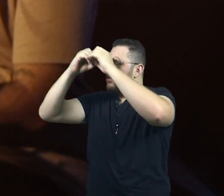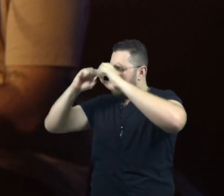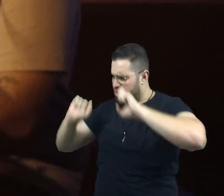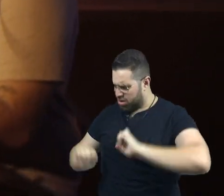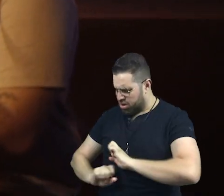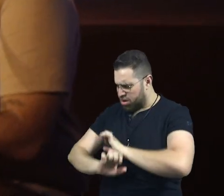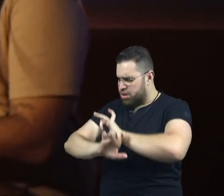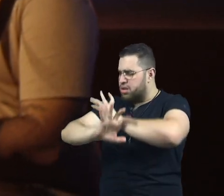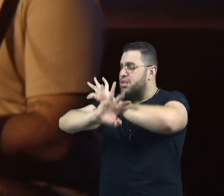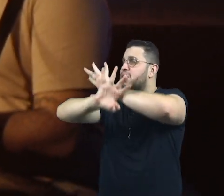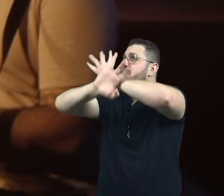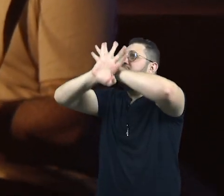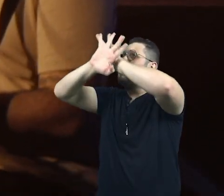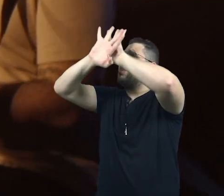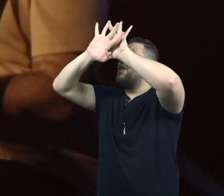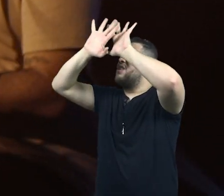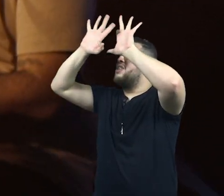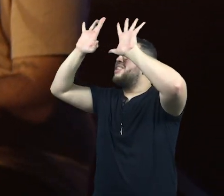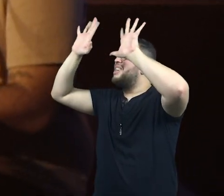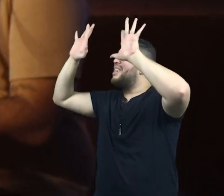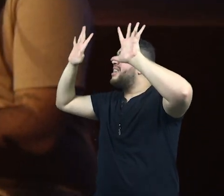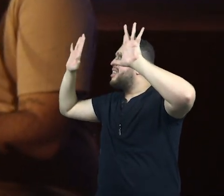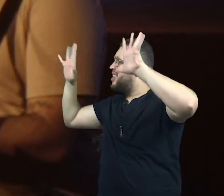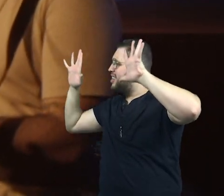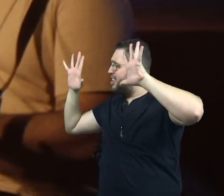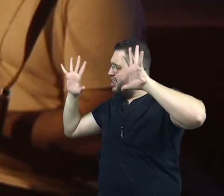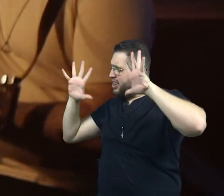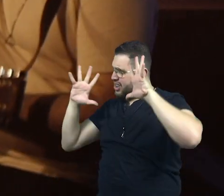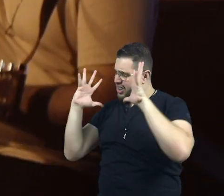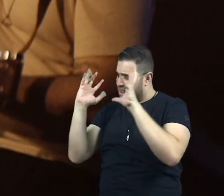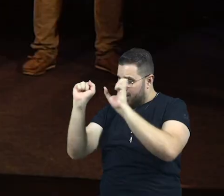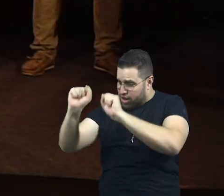te damos glória.